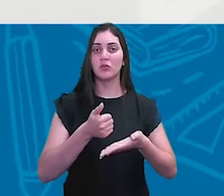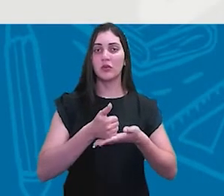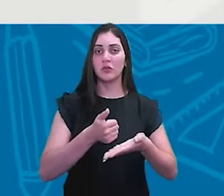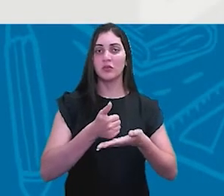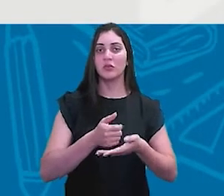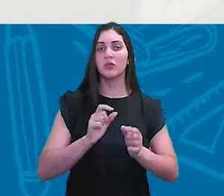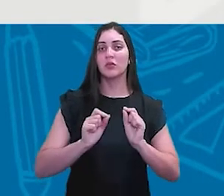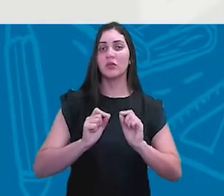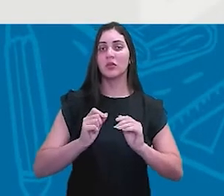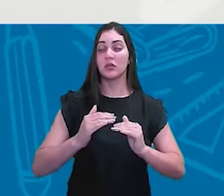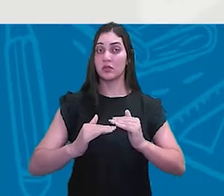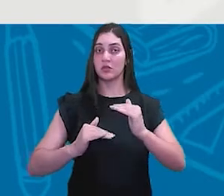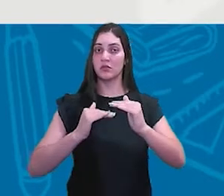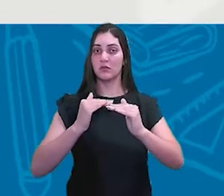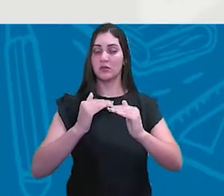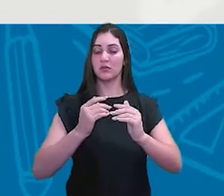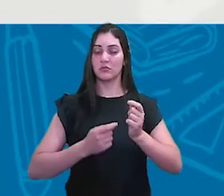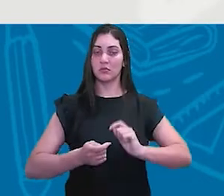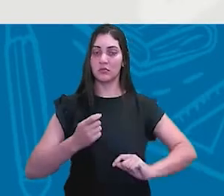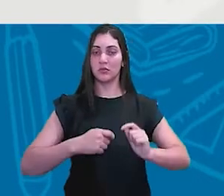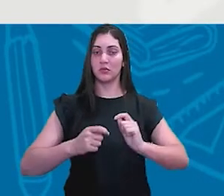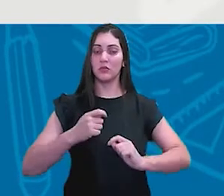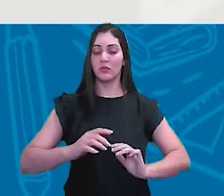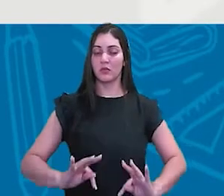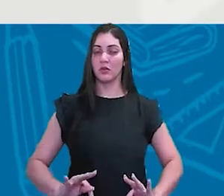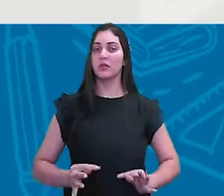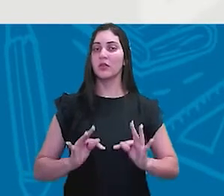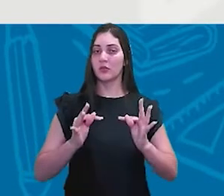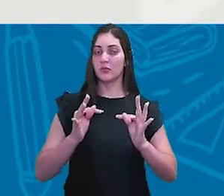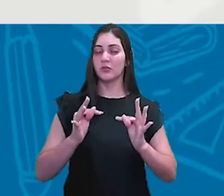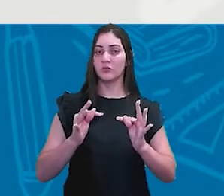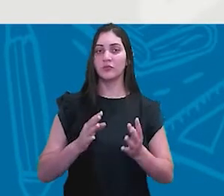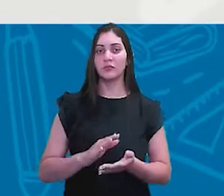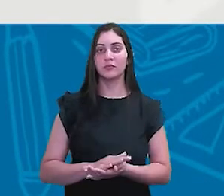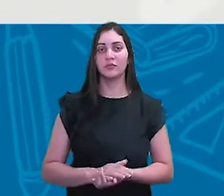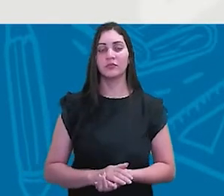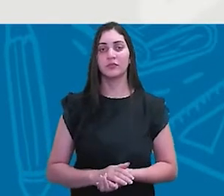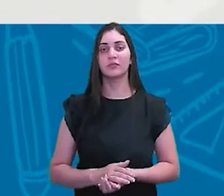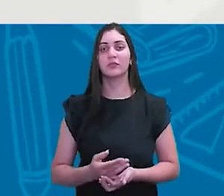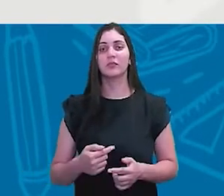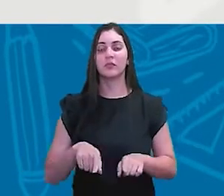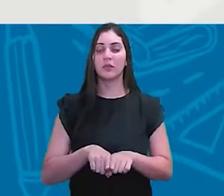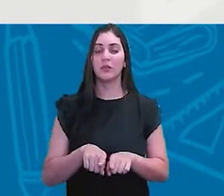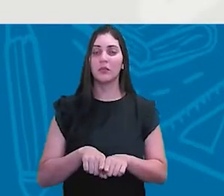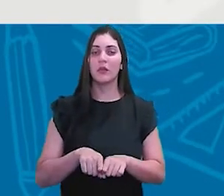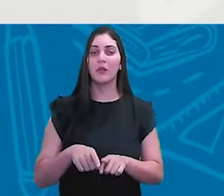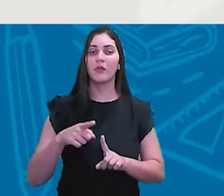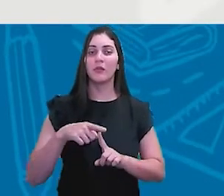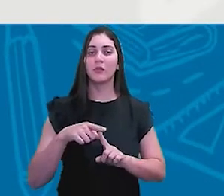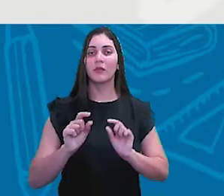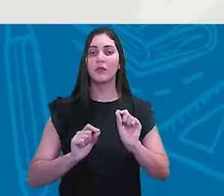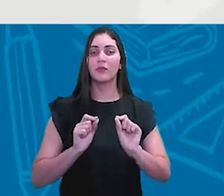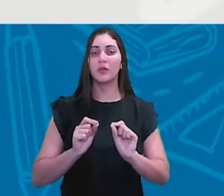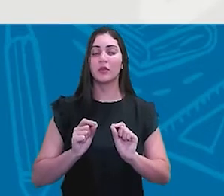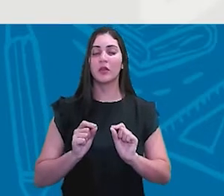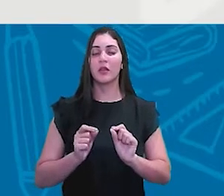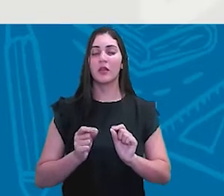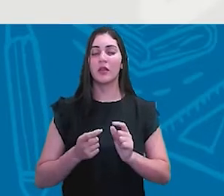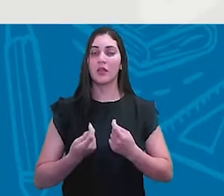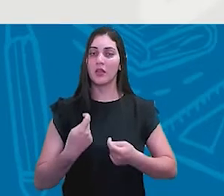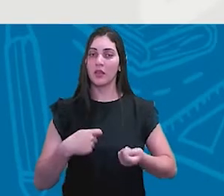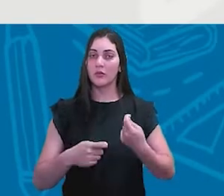que desenvolvesse a economia, compartilhamento de tecnologia, a questão também da estabilidade